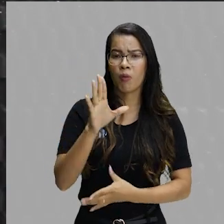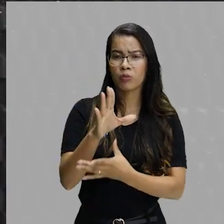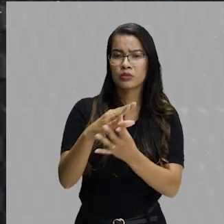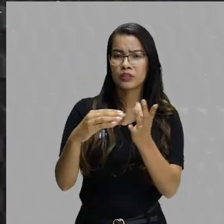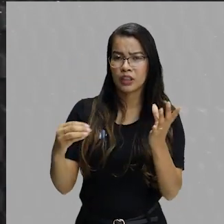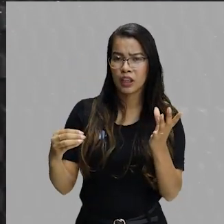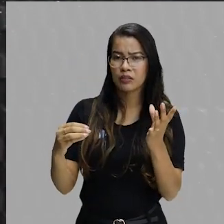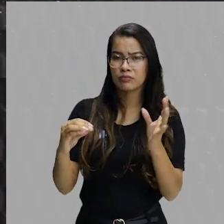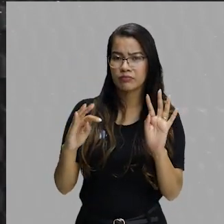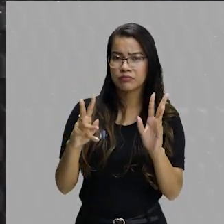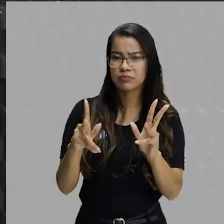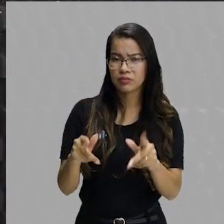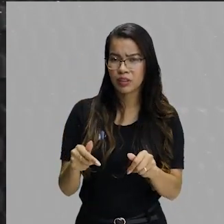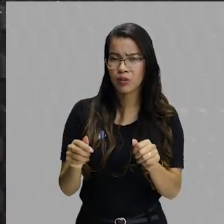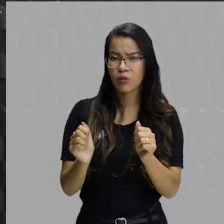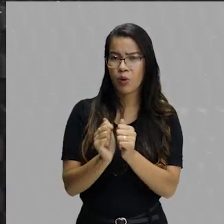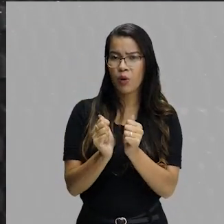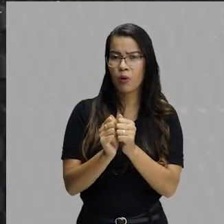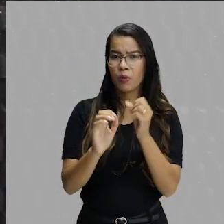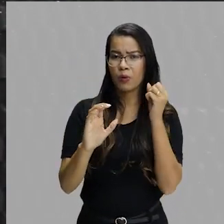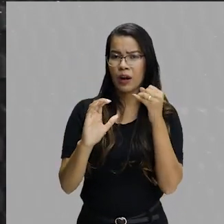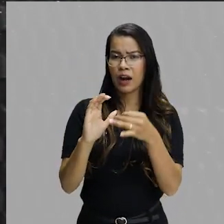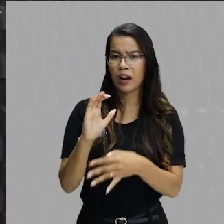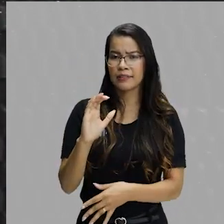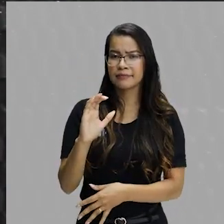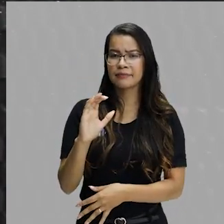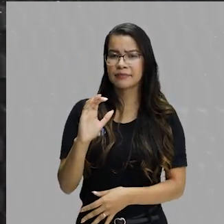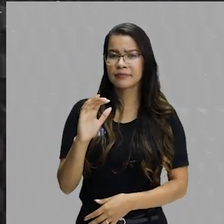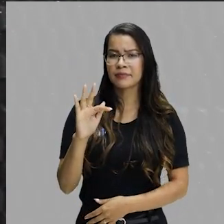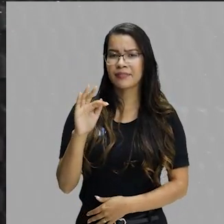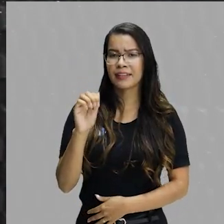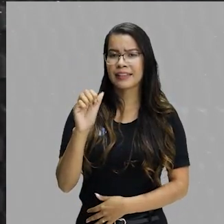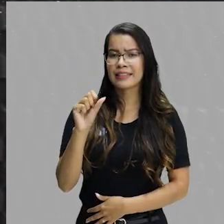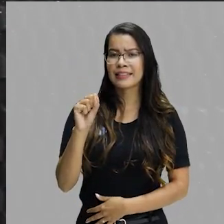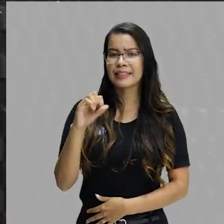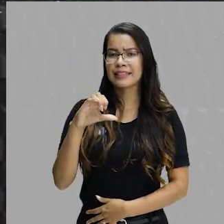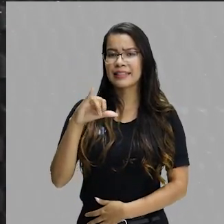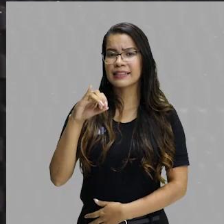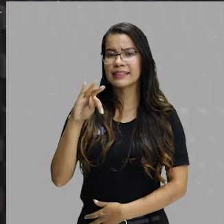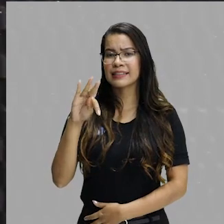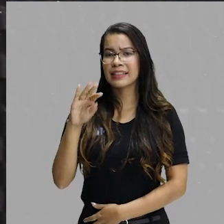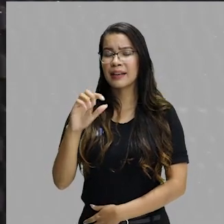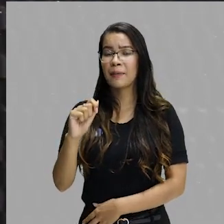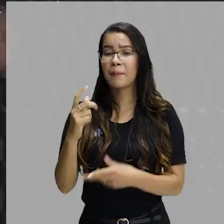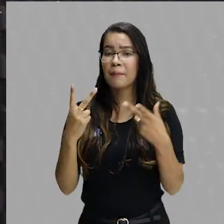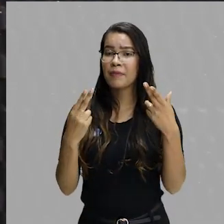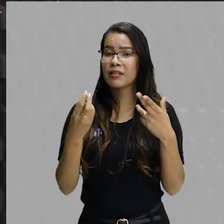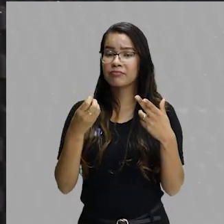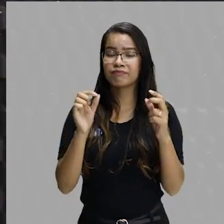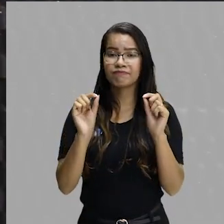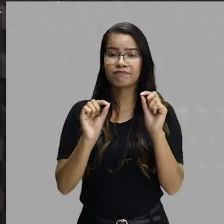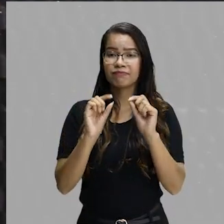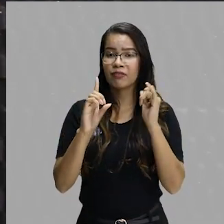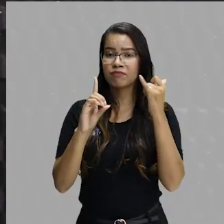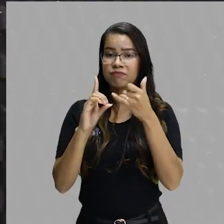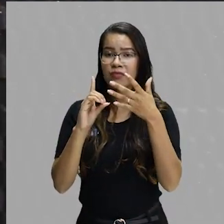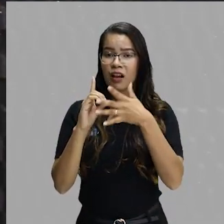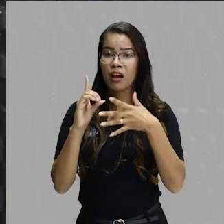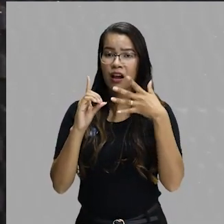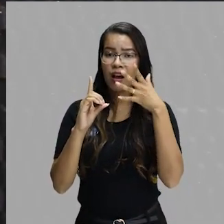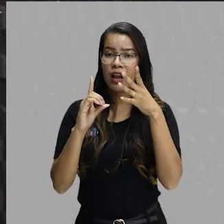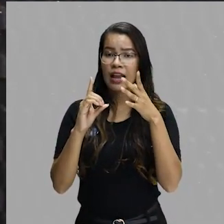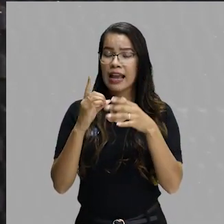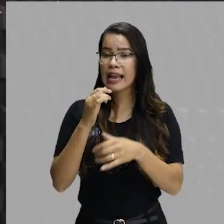totalitário, com característica fascista, por mais que eles não se defina, por exemplo, na Espanha, do período